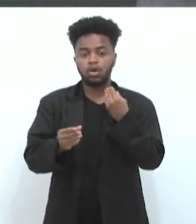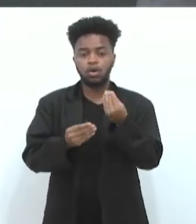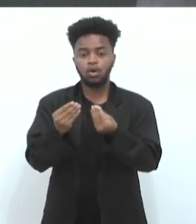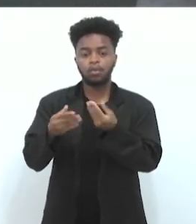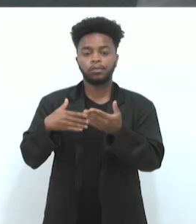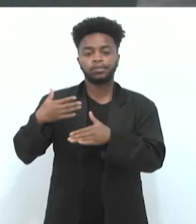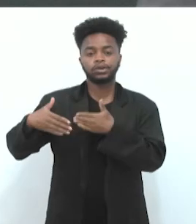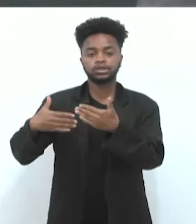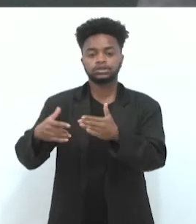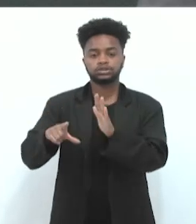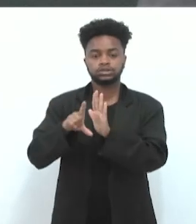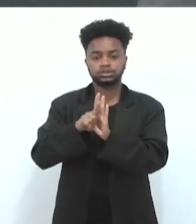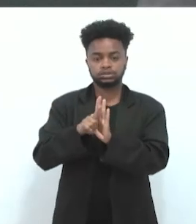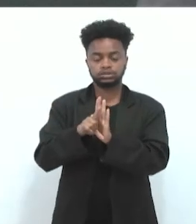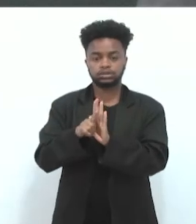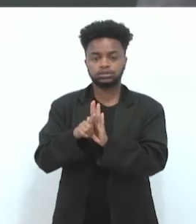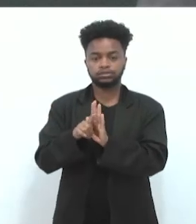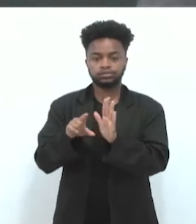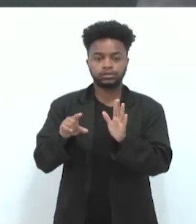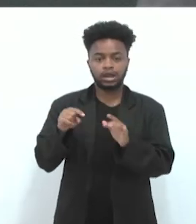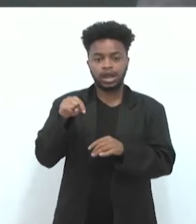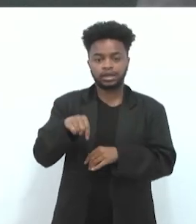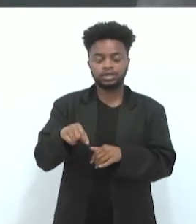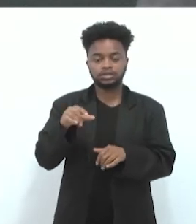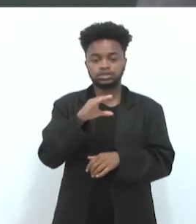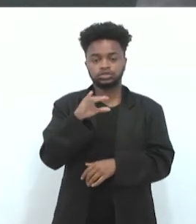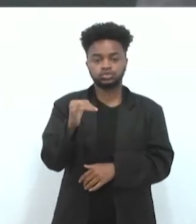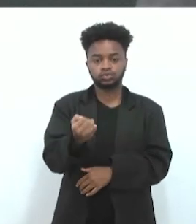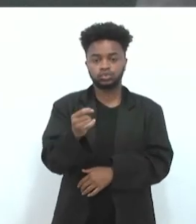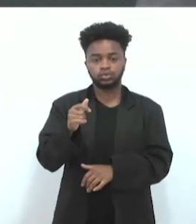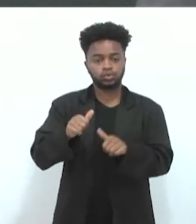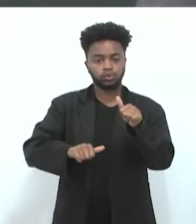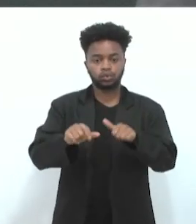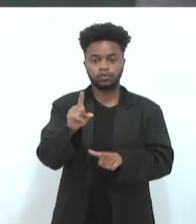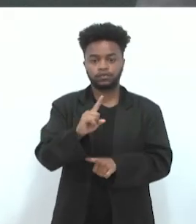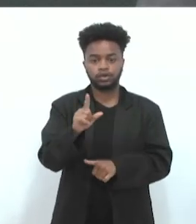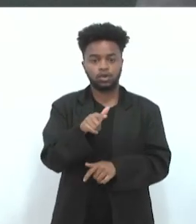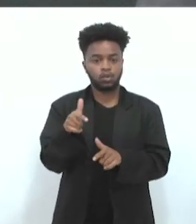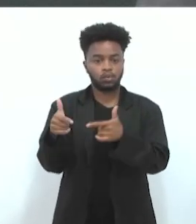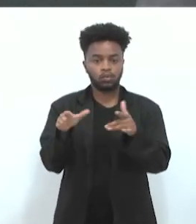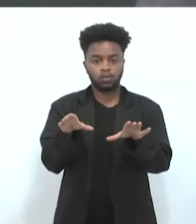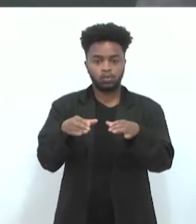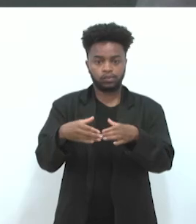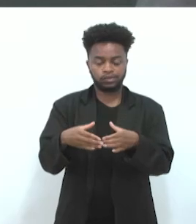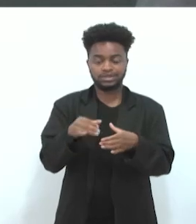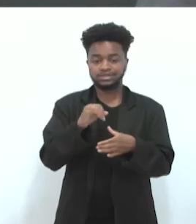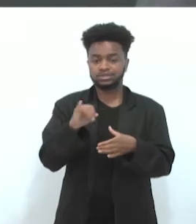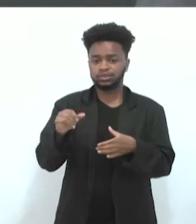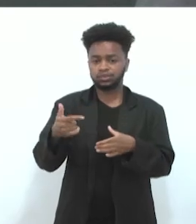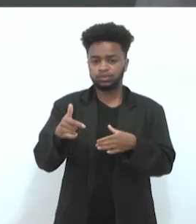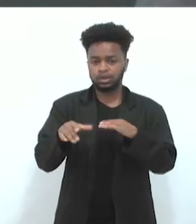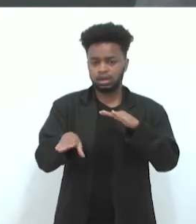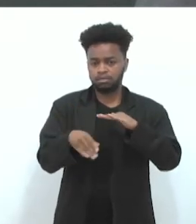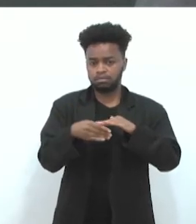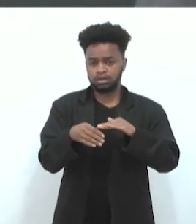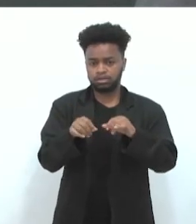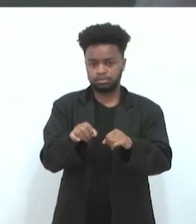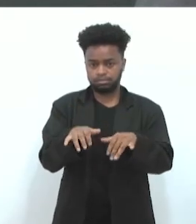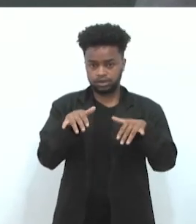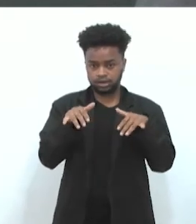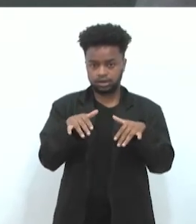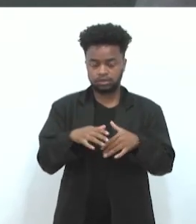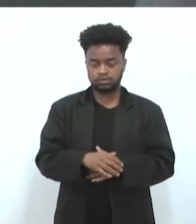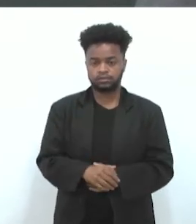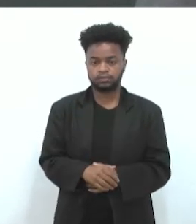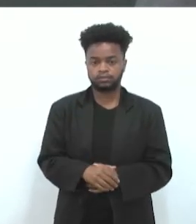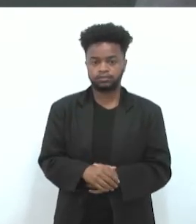legislativo, que a CCJ não analisa as emendas das outras comissões quando não há emendas de plenário,